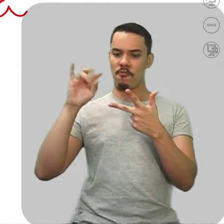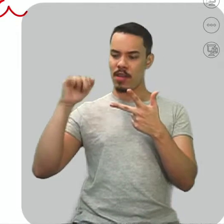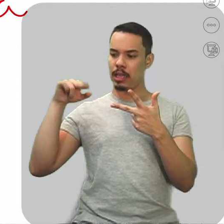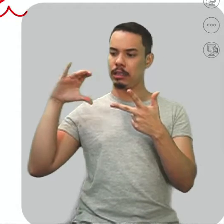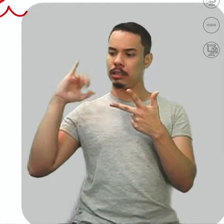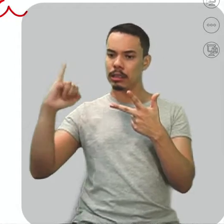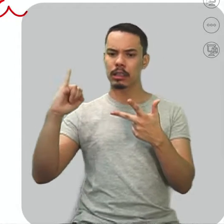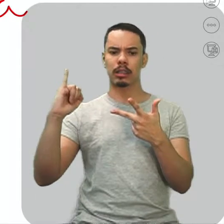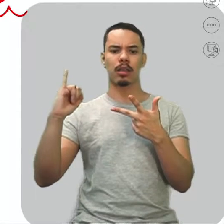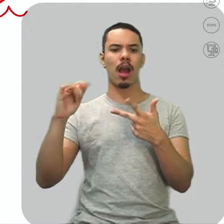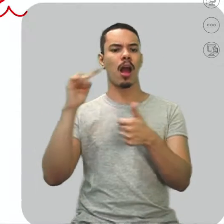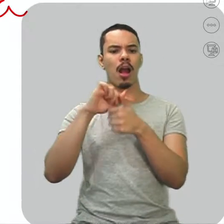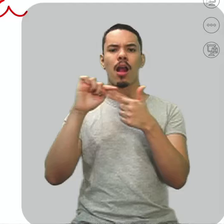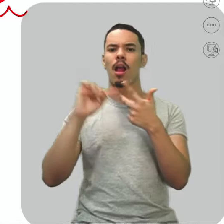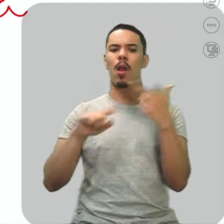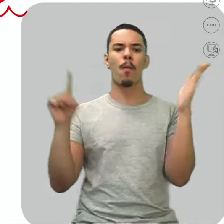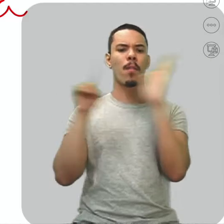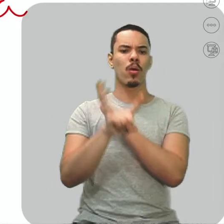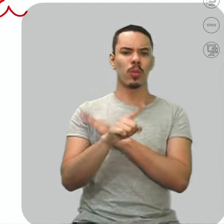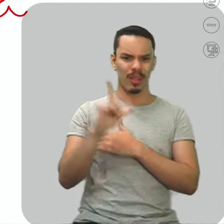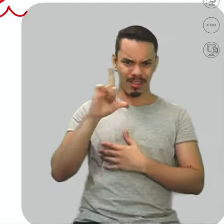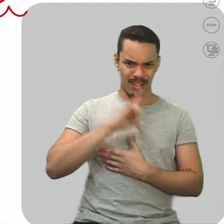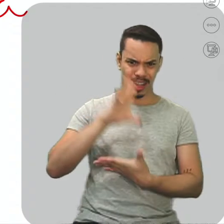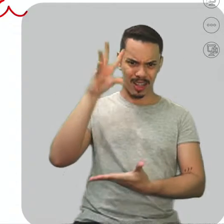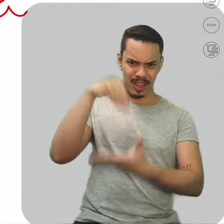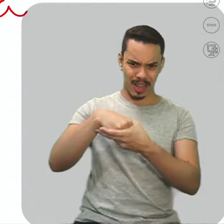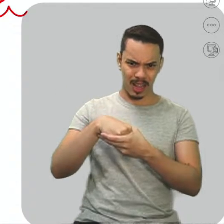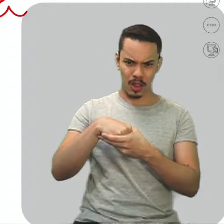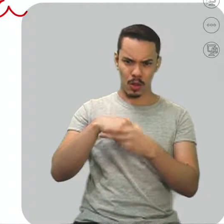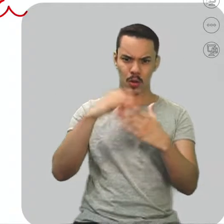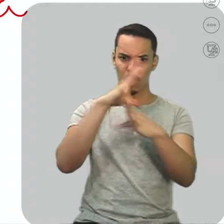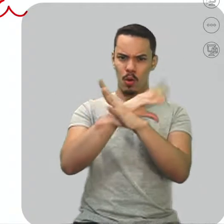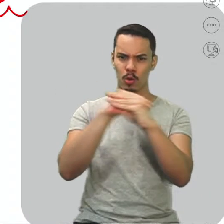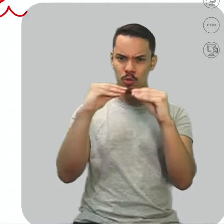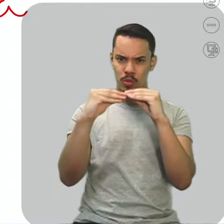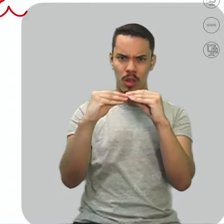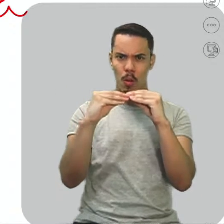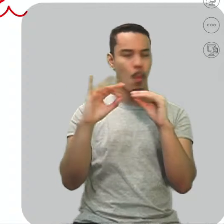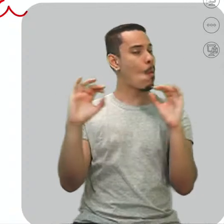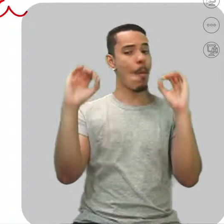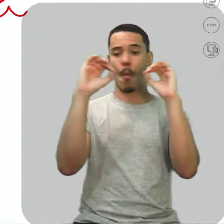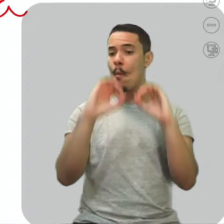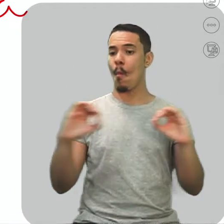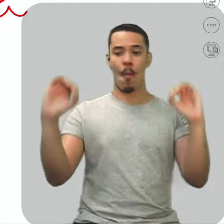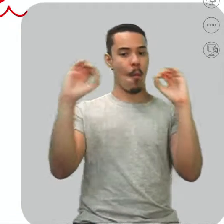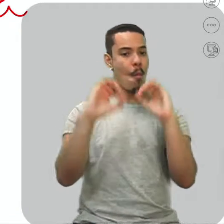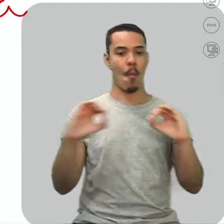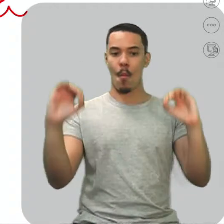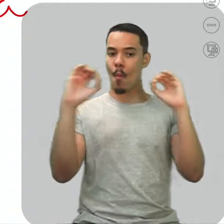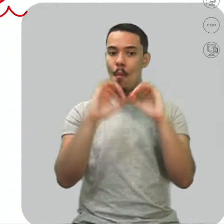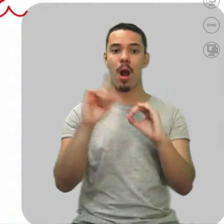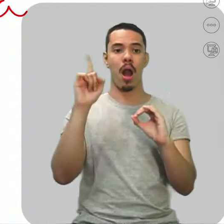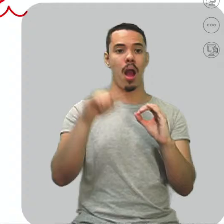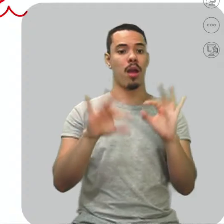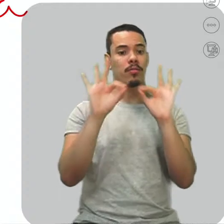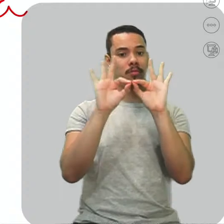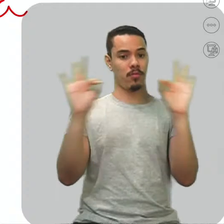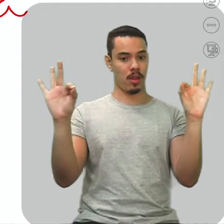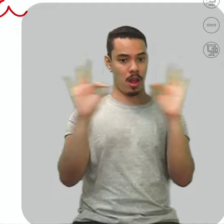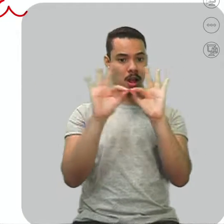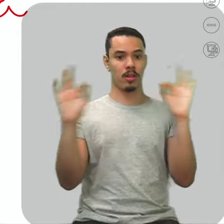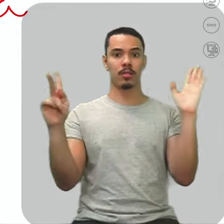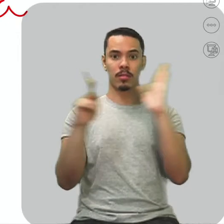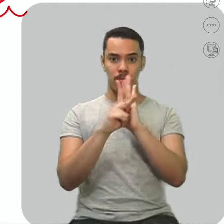pergunto a vocês apareceu conjunção e não amada é um período composto